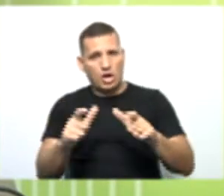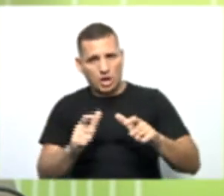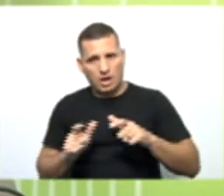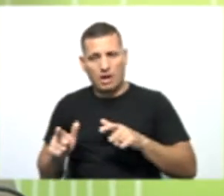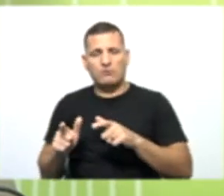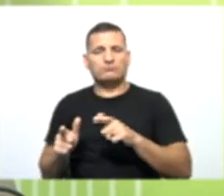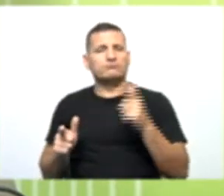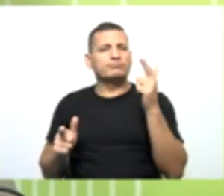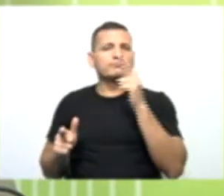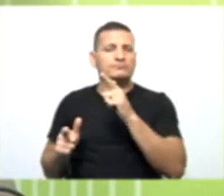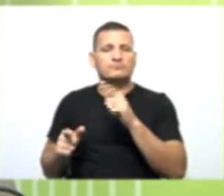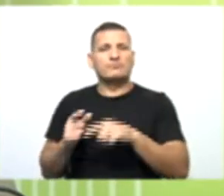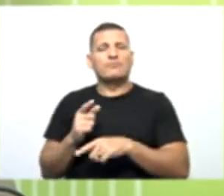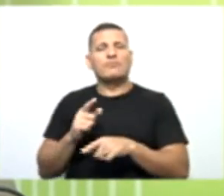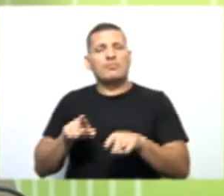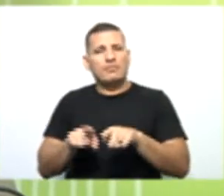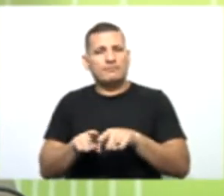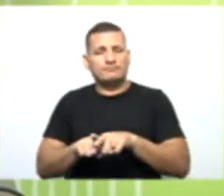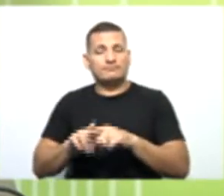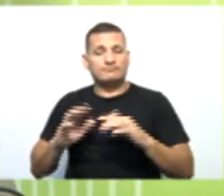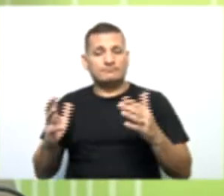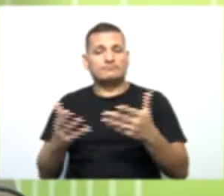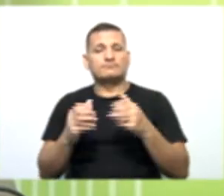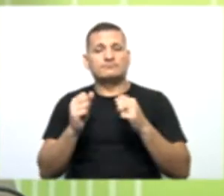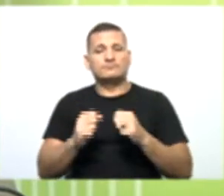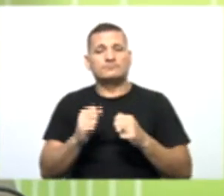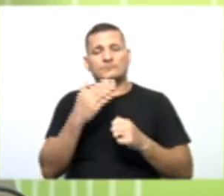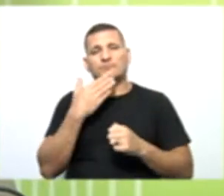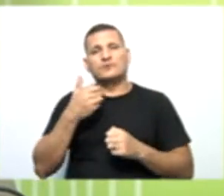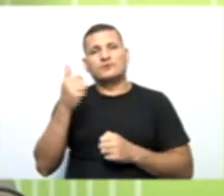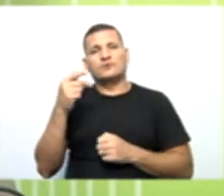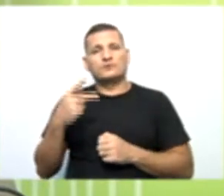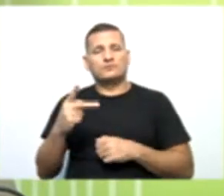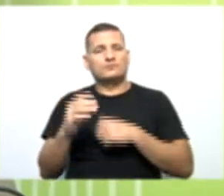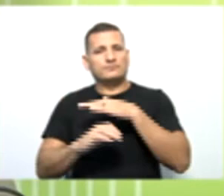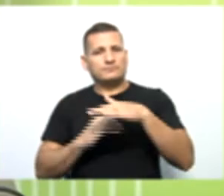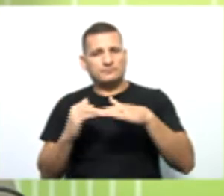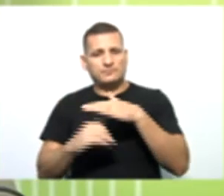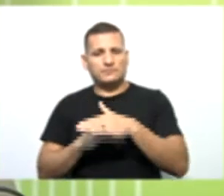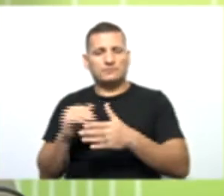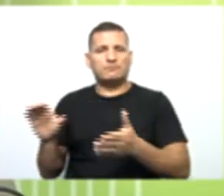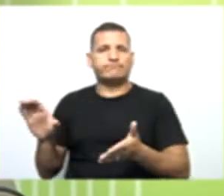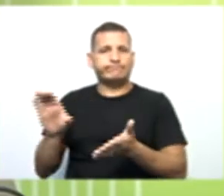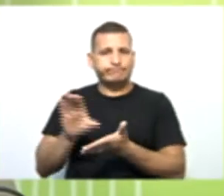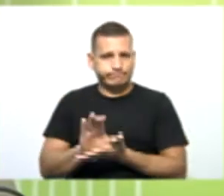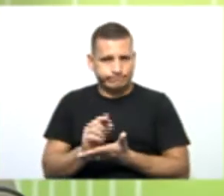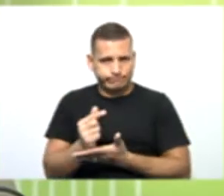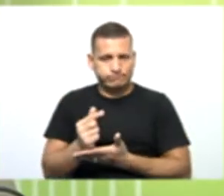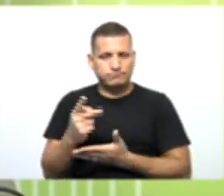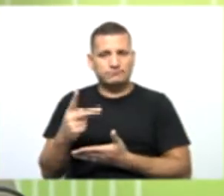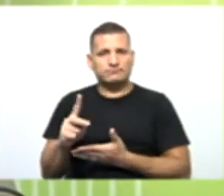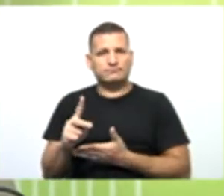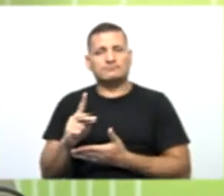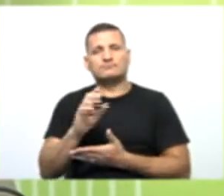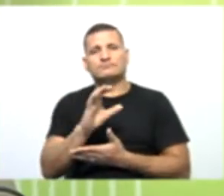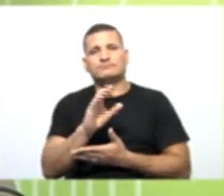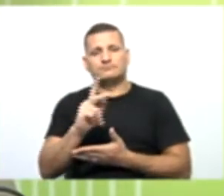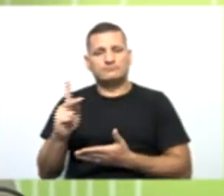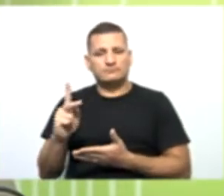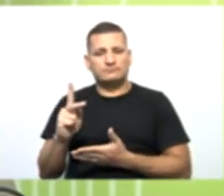todos possam também melhorar a renda da sua empresa, do seu empreendimento, do negócio, da